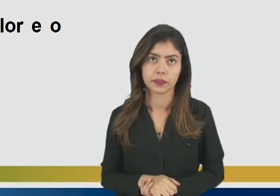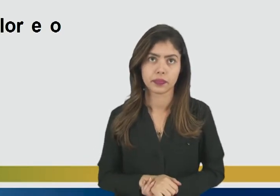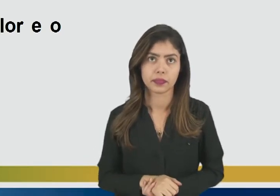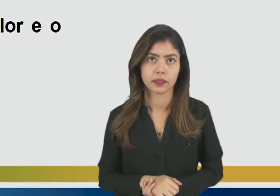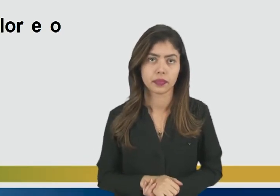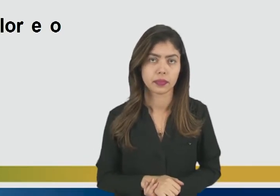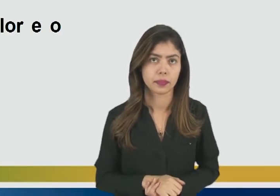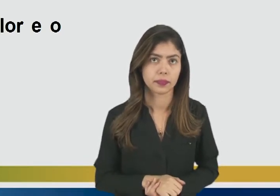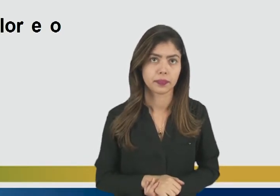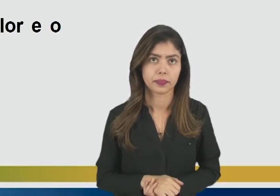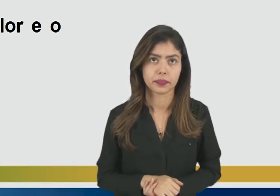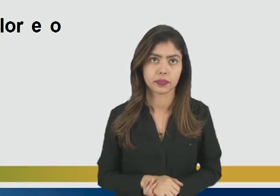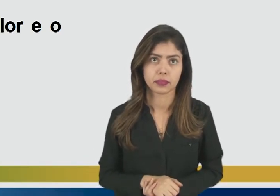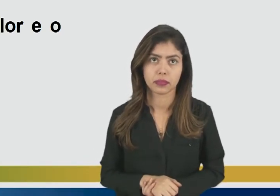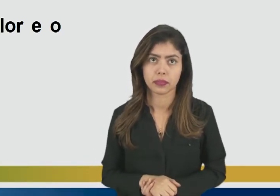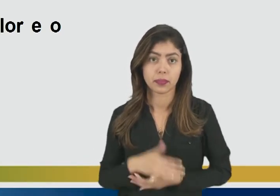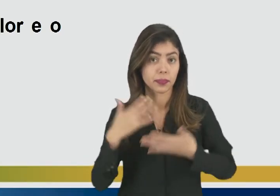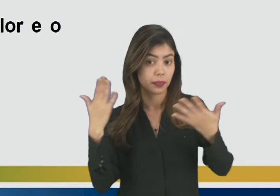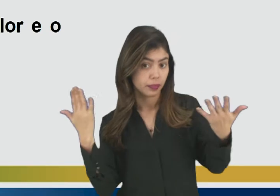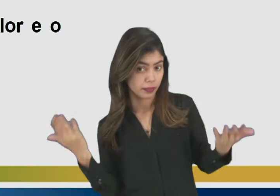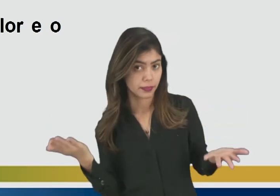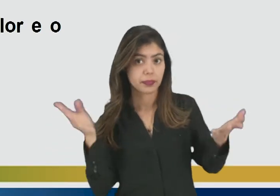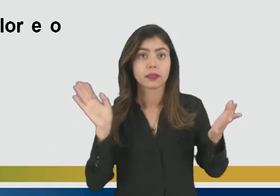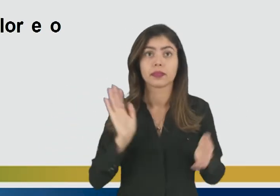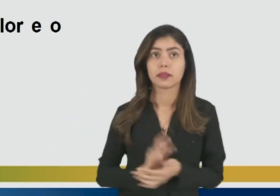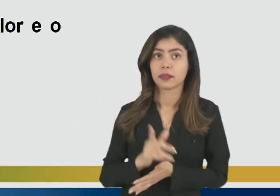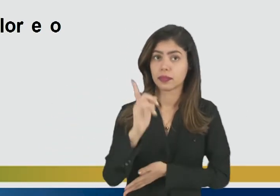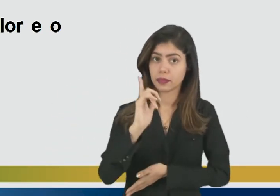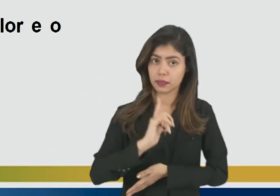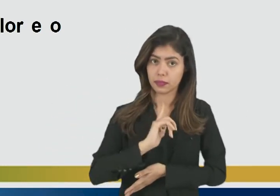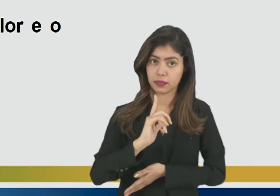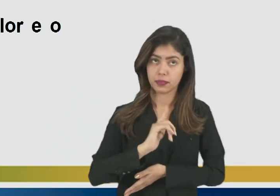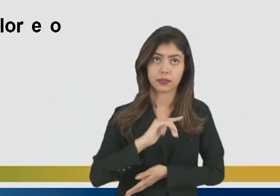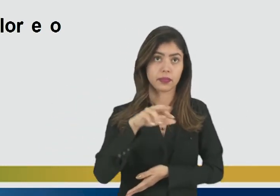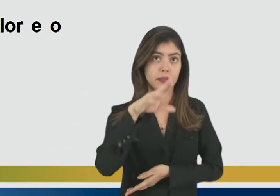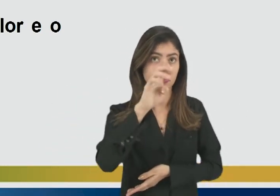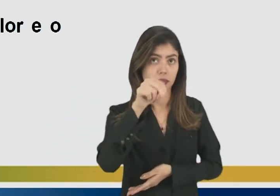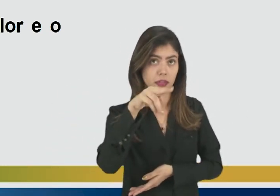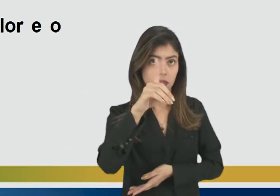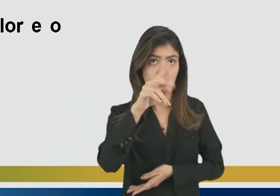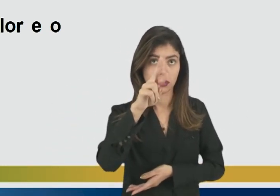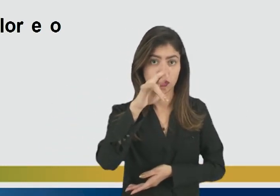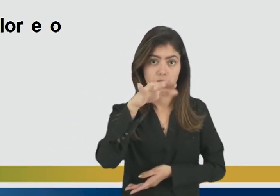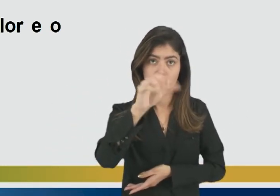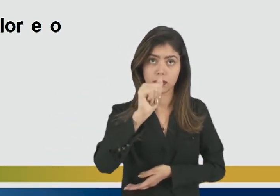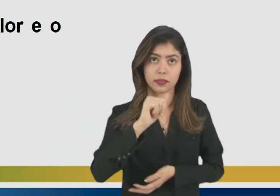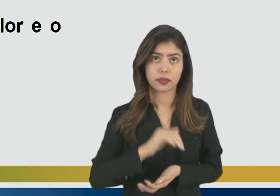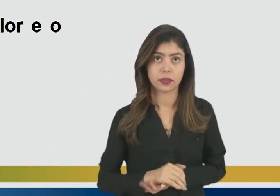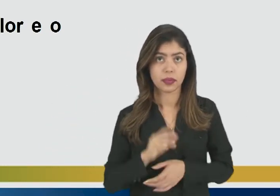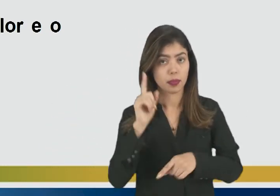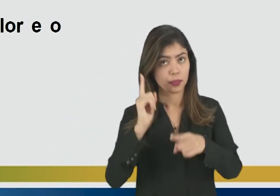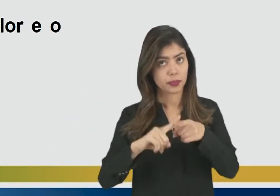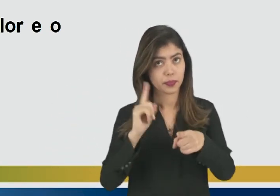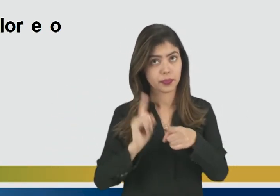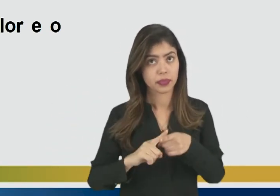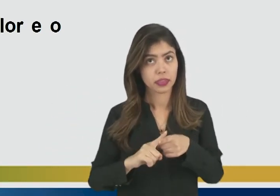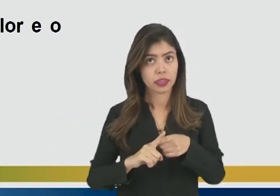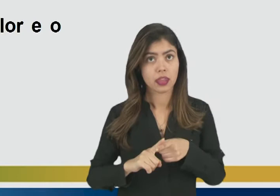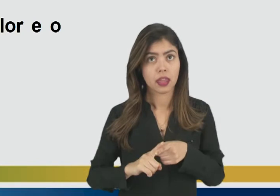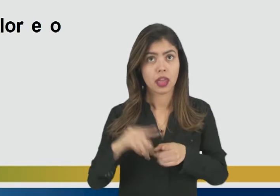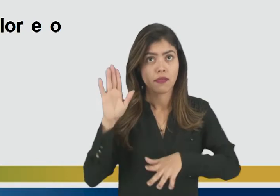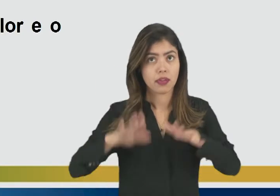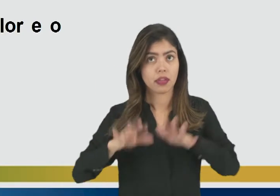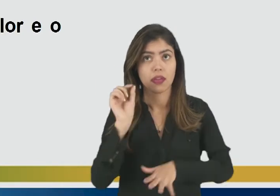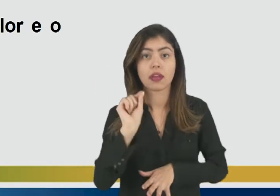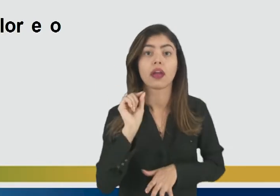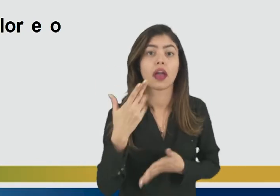570 kJ/mol. Logo, temos uma reação endotérmica, pois a variação de entalpia